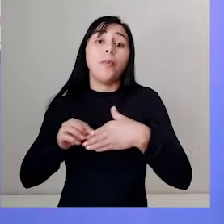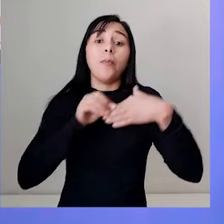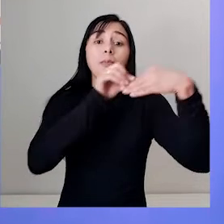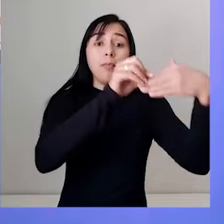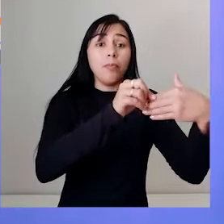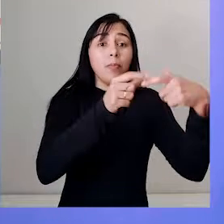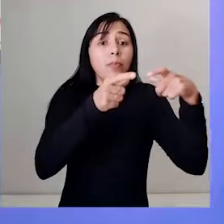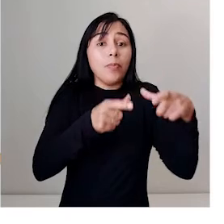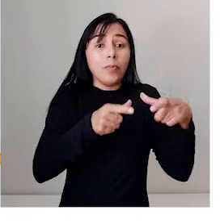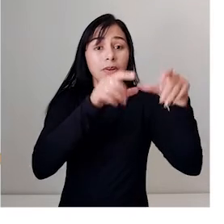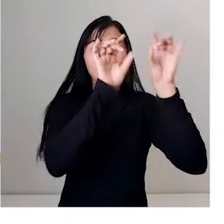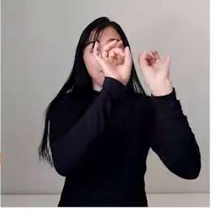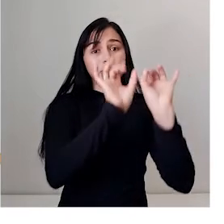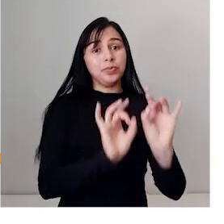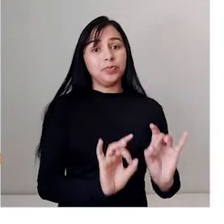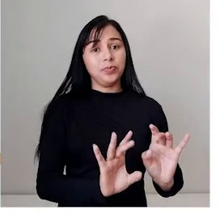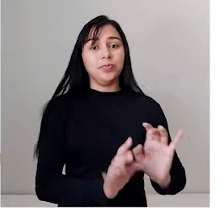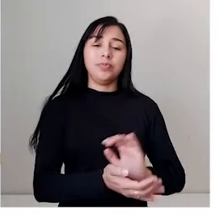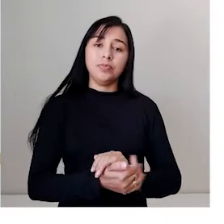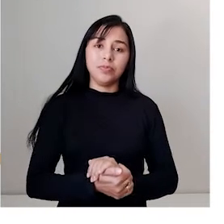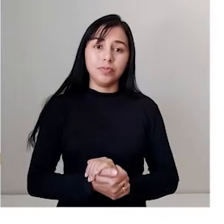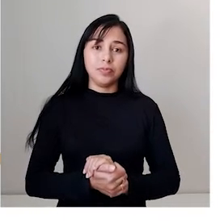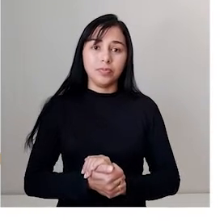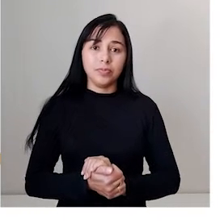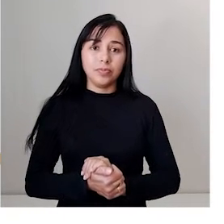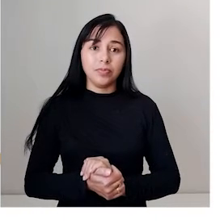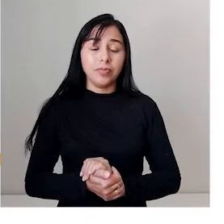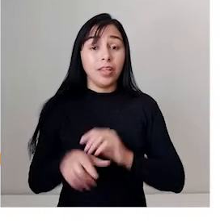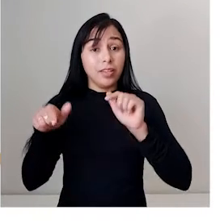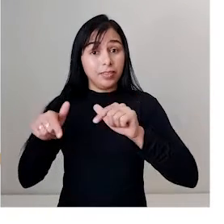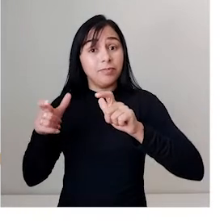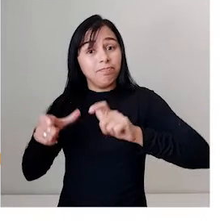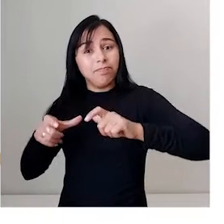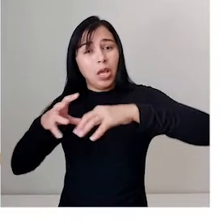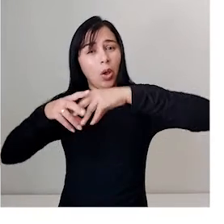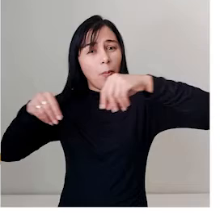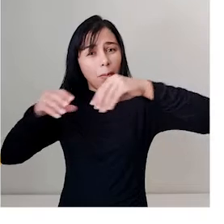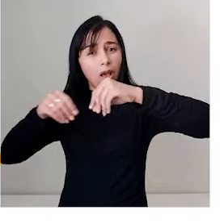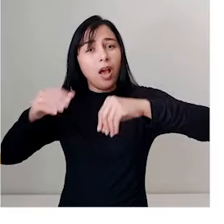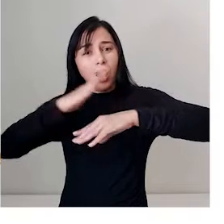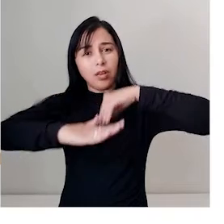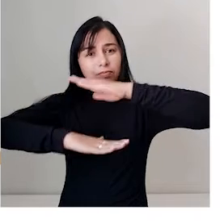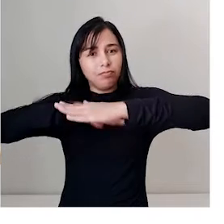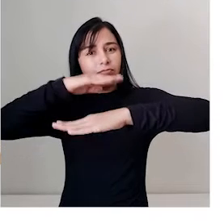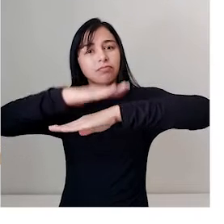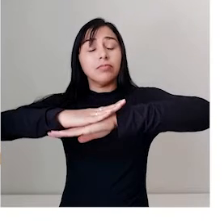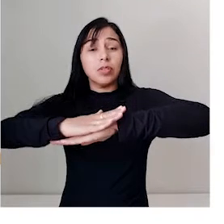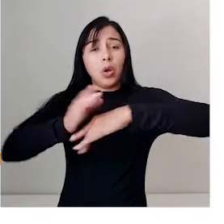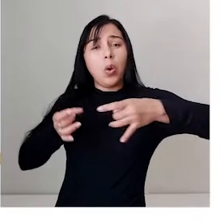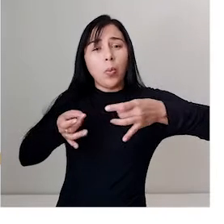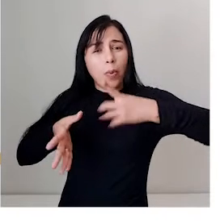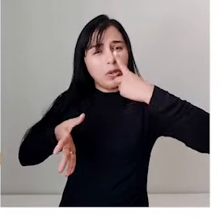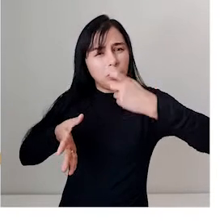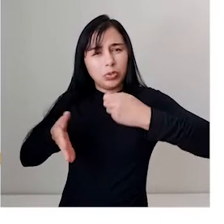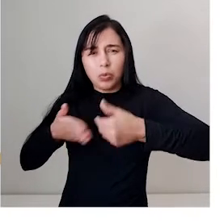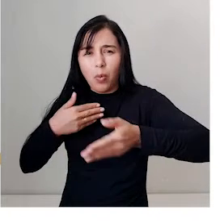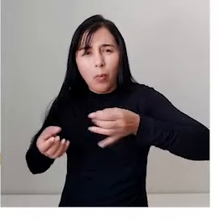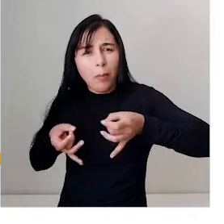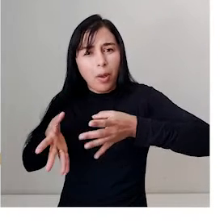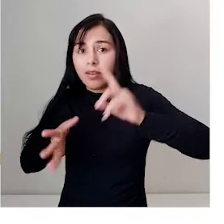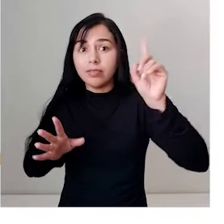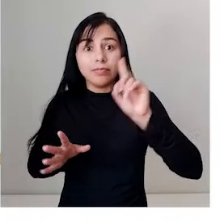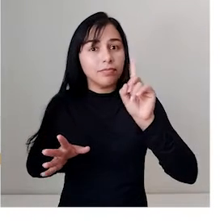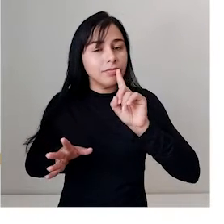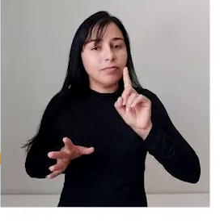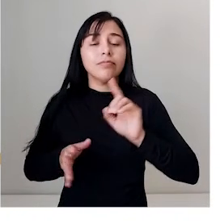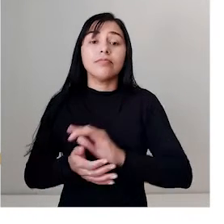lugar específico. No aterro, não vemos o despejo de qualquer forma desse lixo e assim